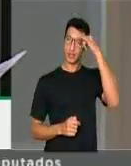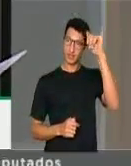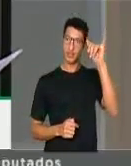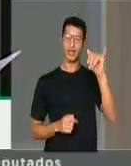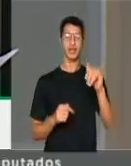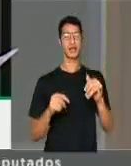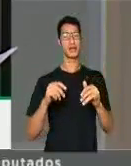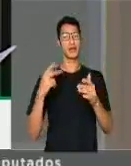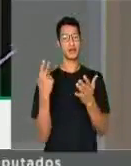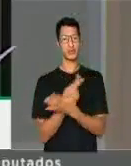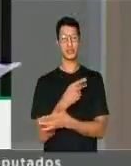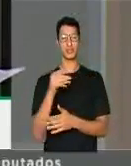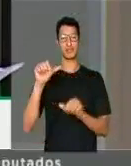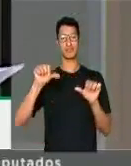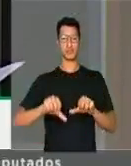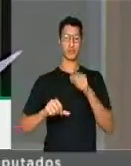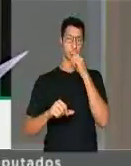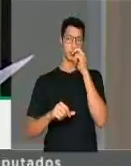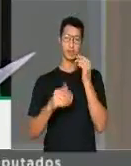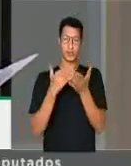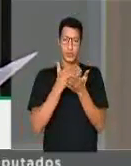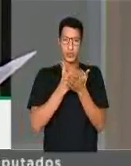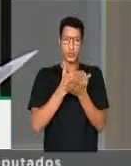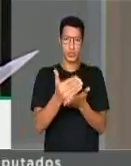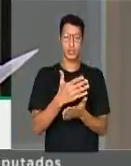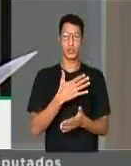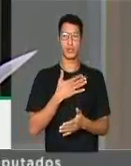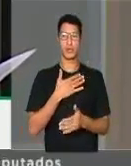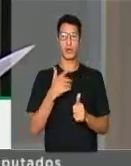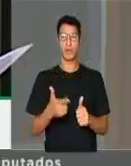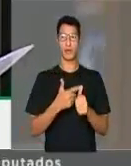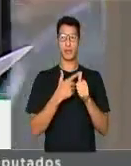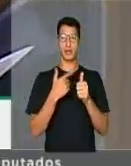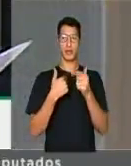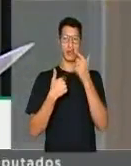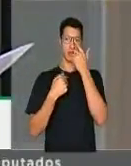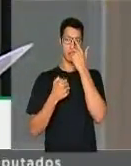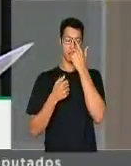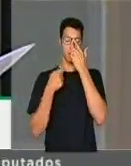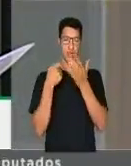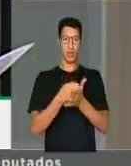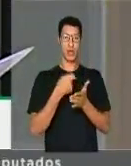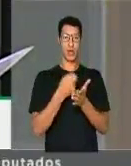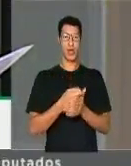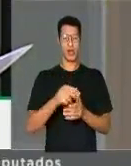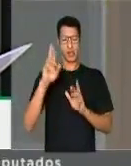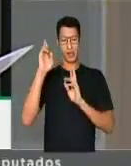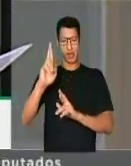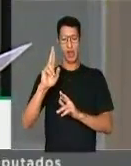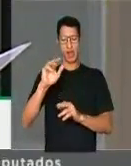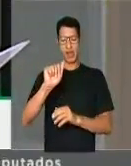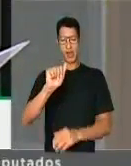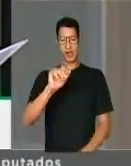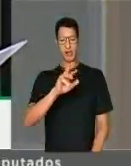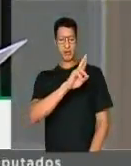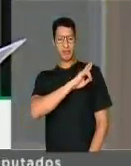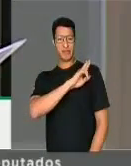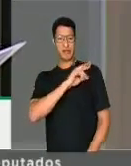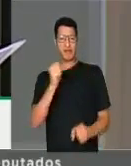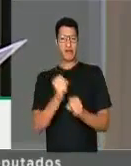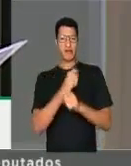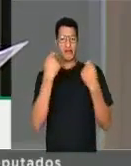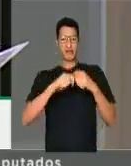esses trágicos acidentes. Desde o início do meu primeiro mandato, cobro das autoridades competentes uma atitude em relação às